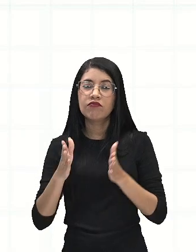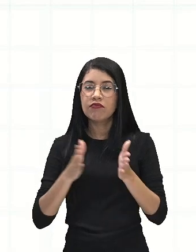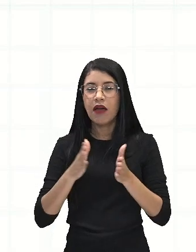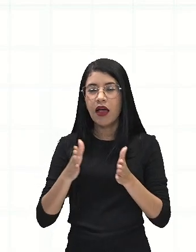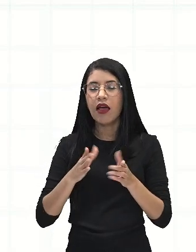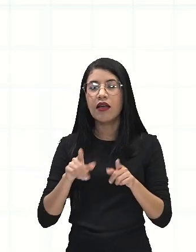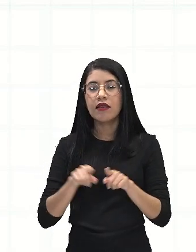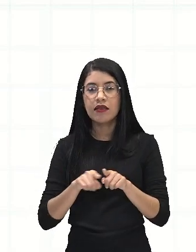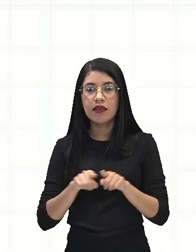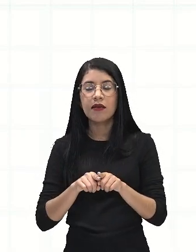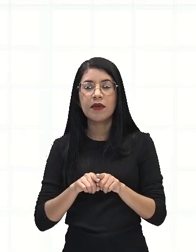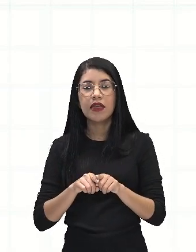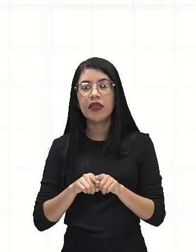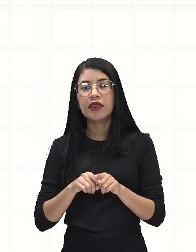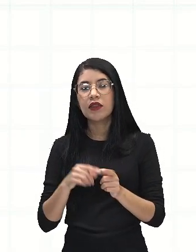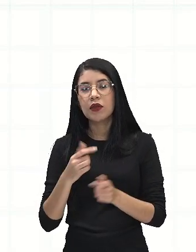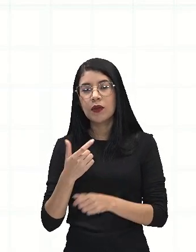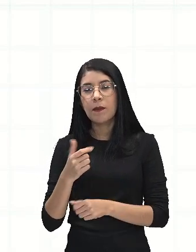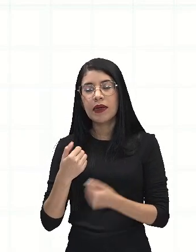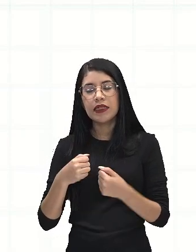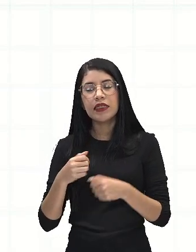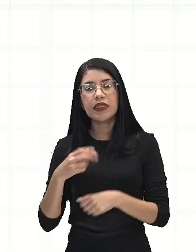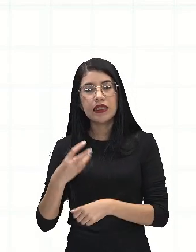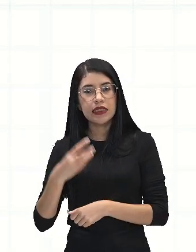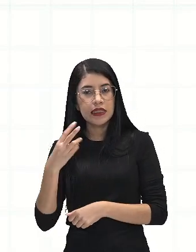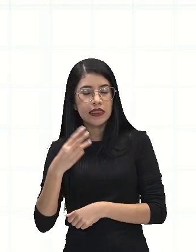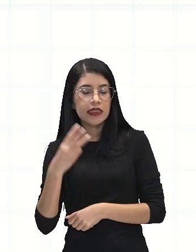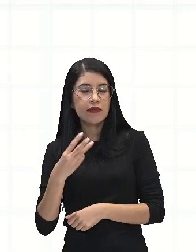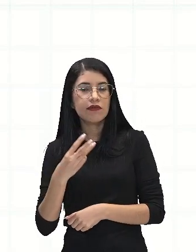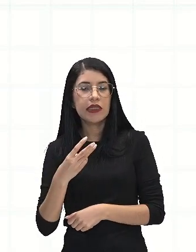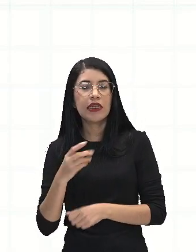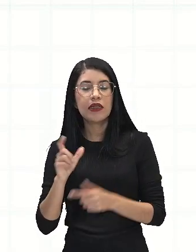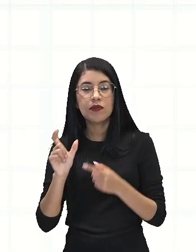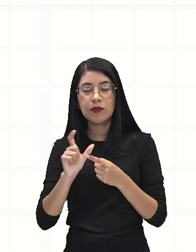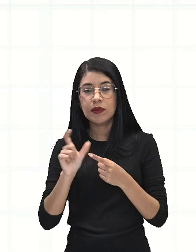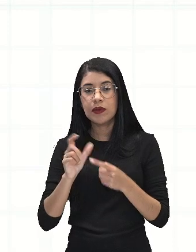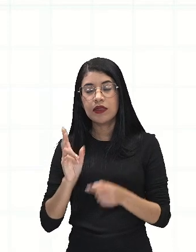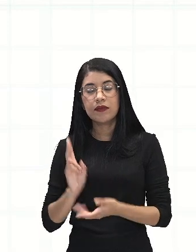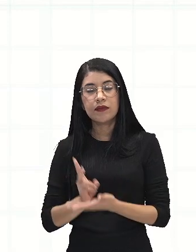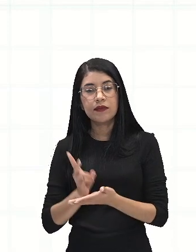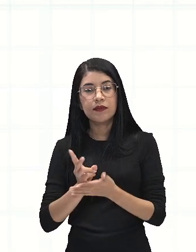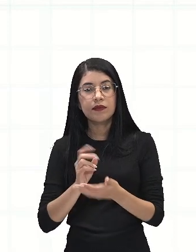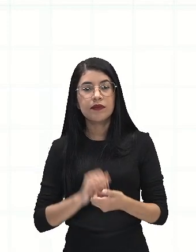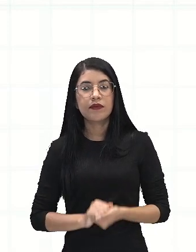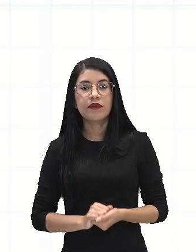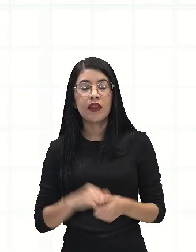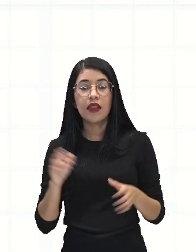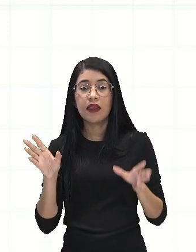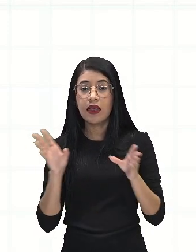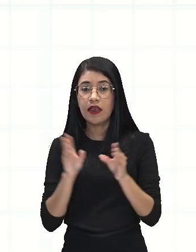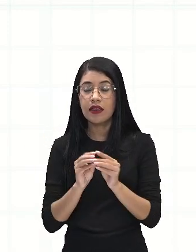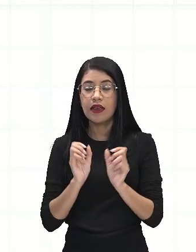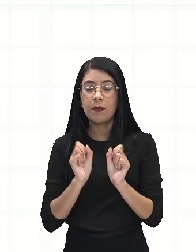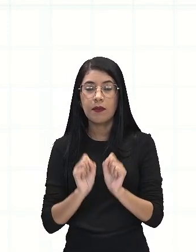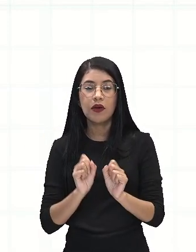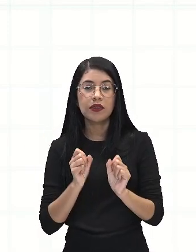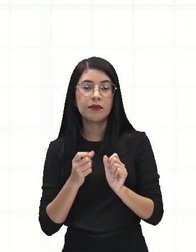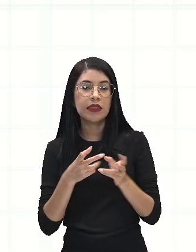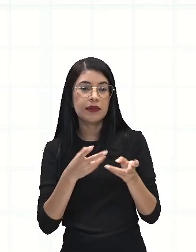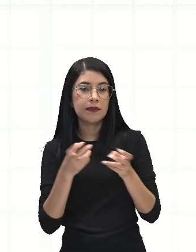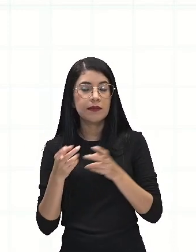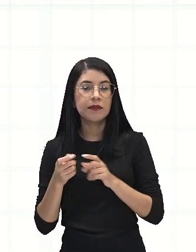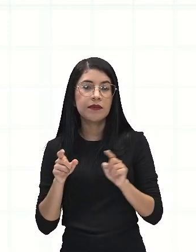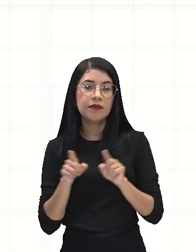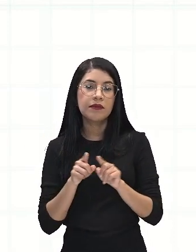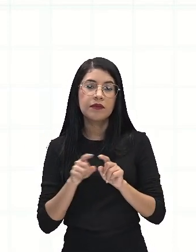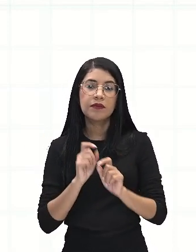e deve ficar sempre na terceira pessoa do singular. Na resenha, nós podemos observar,